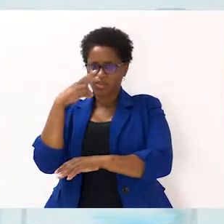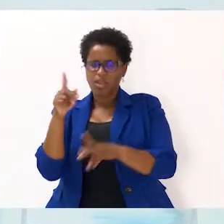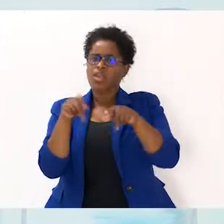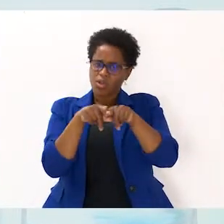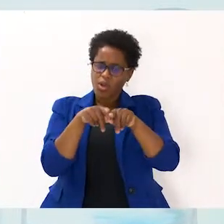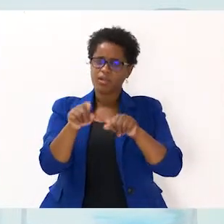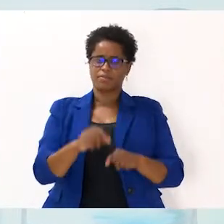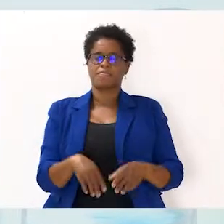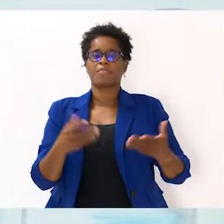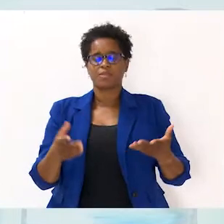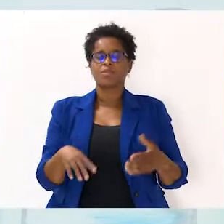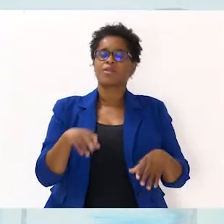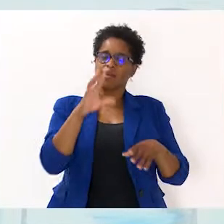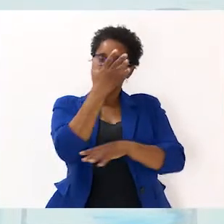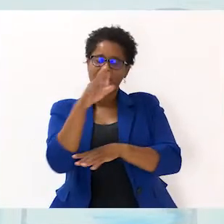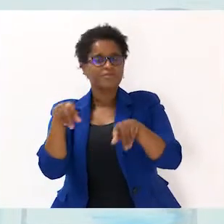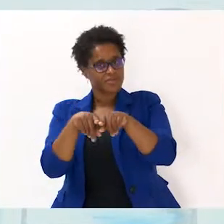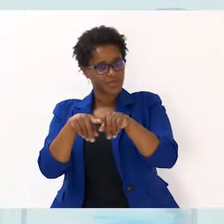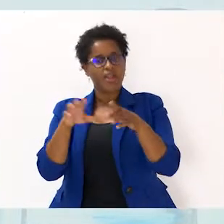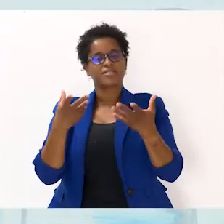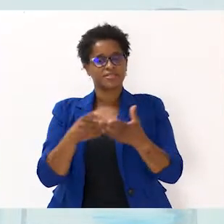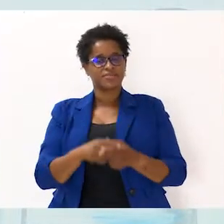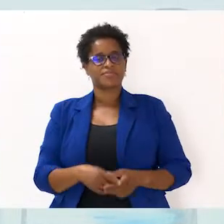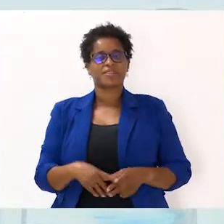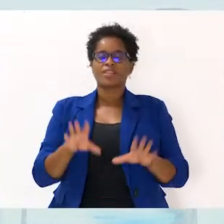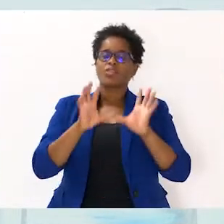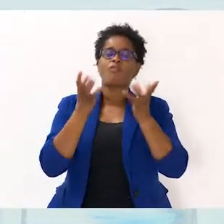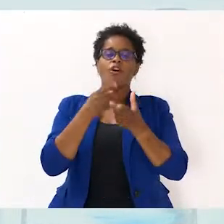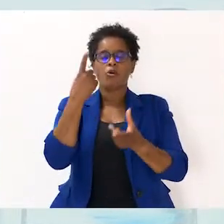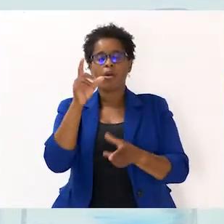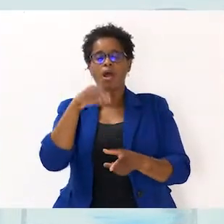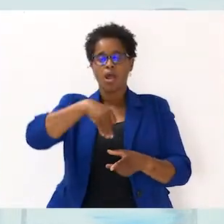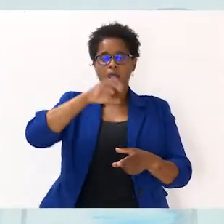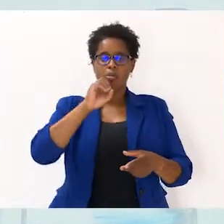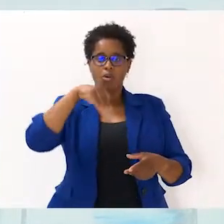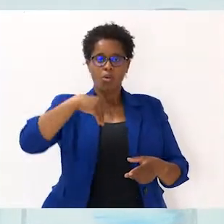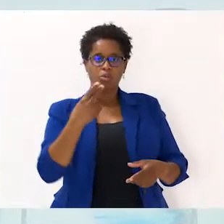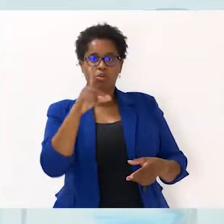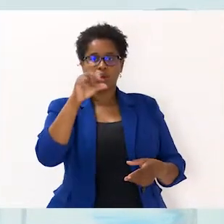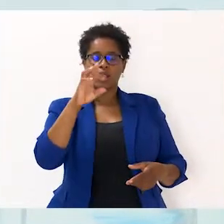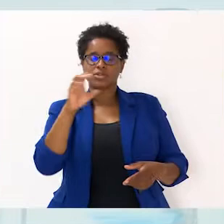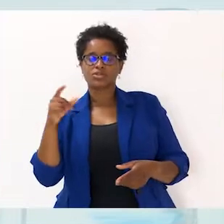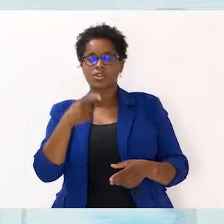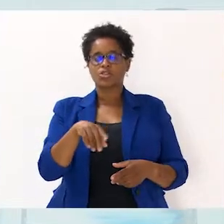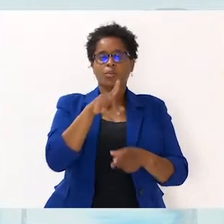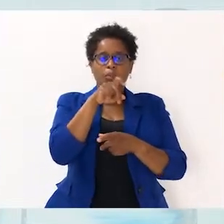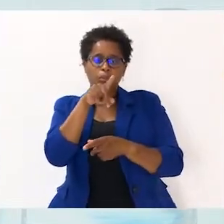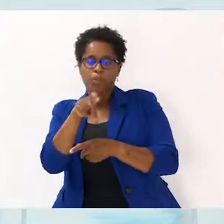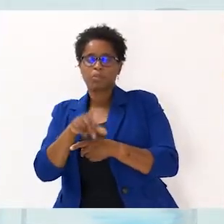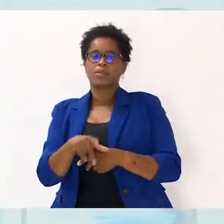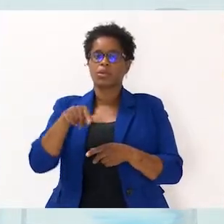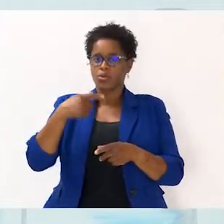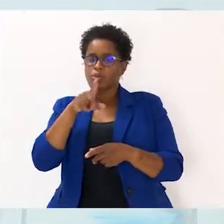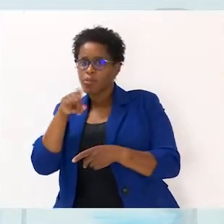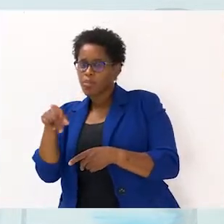idênticas, então, logo são árvores da mesma espécie. Então, formam uma população. E temos aqui uma serpente, aqui outra serpente, que